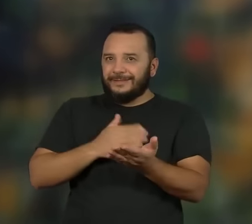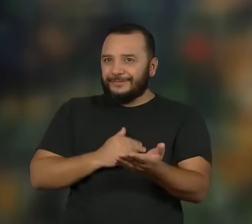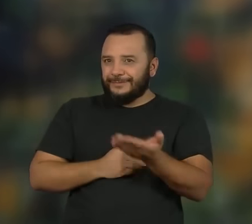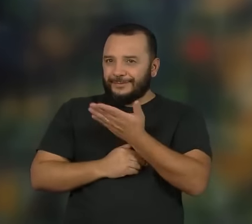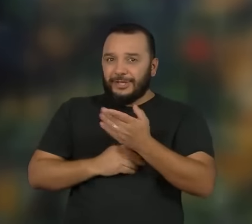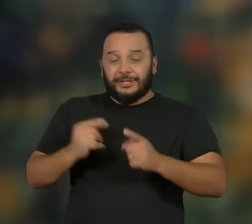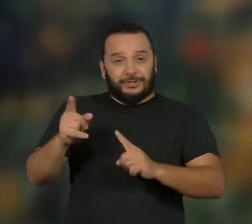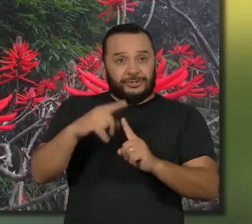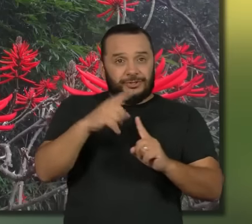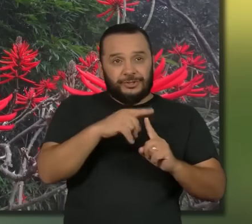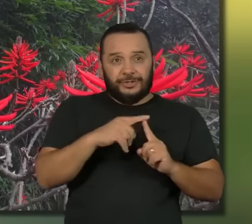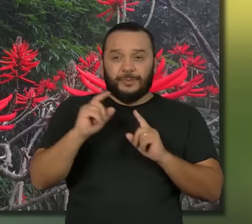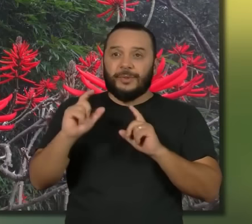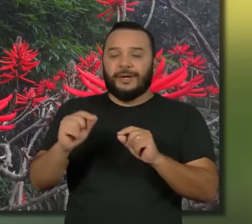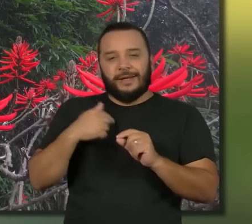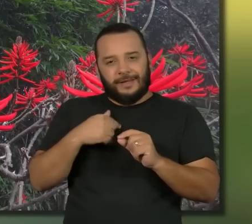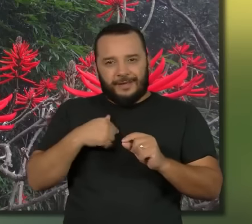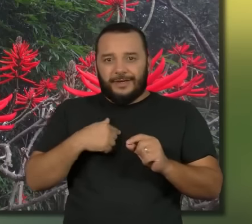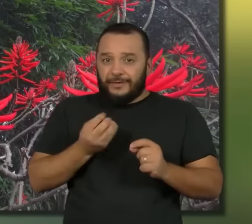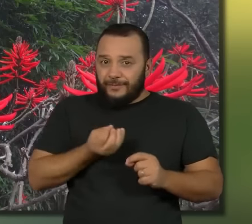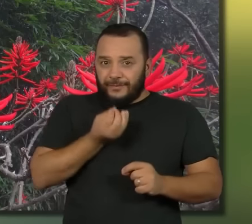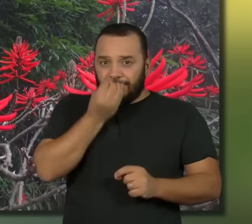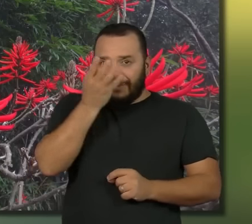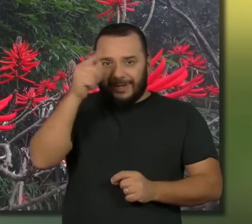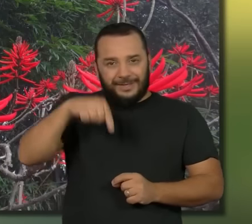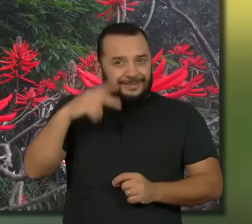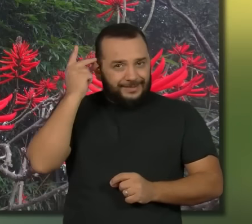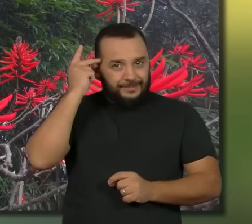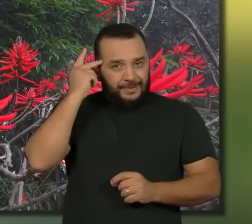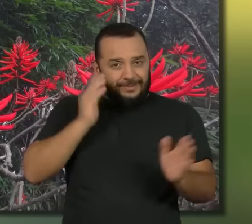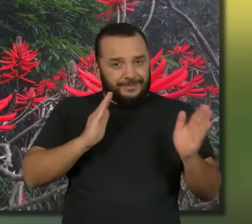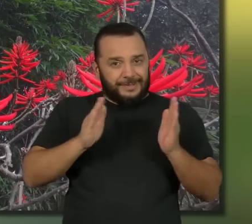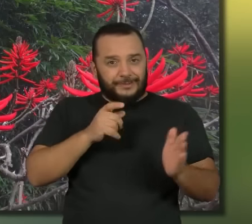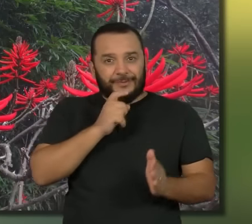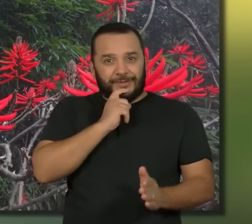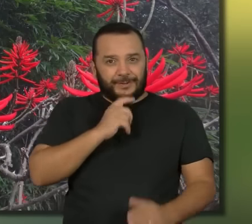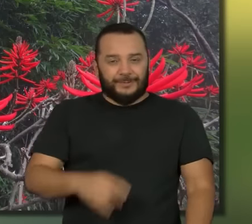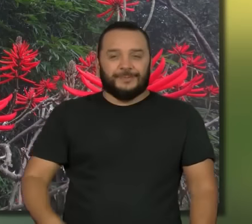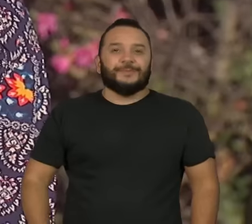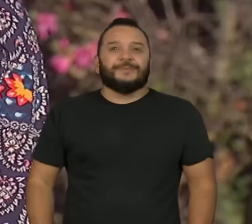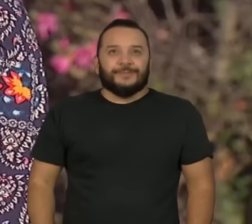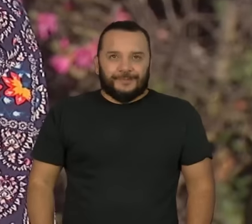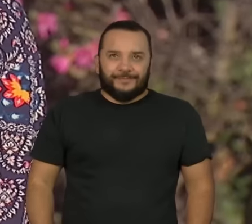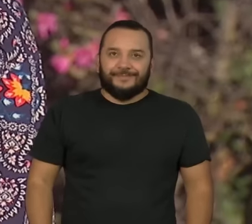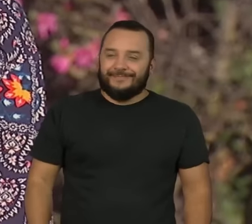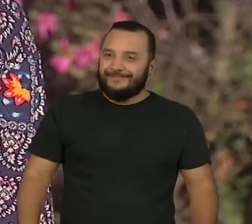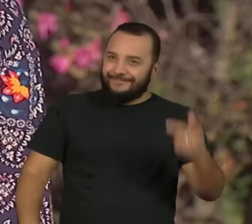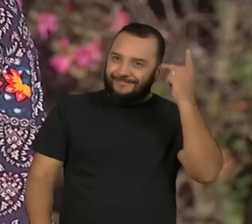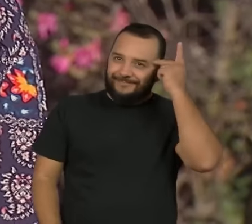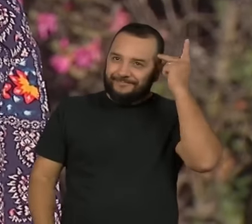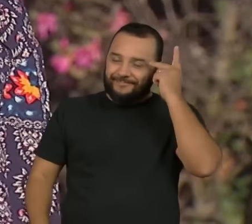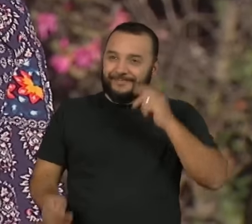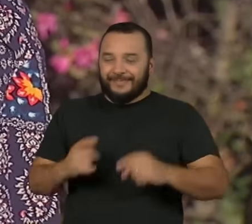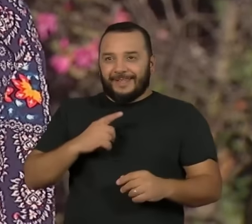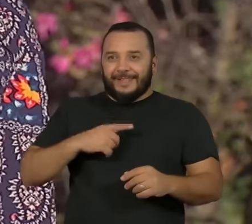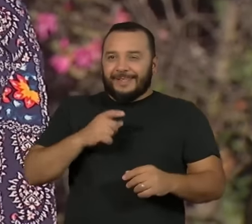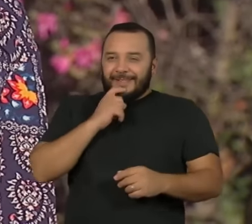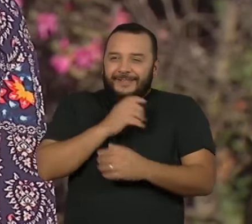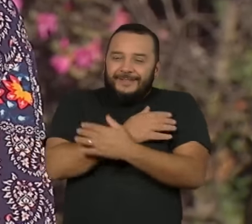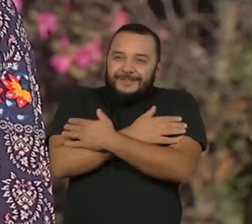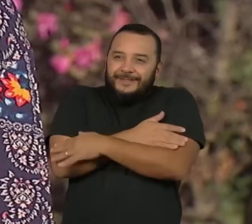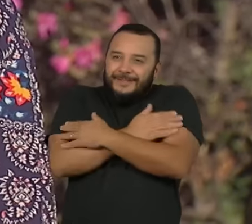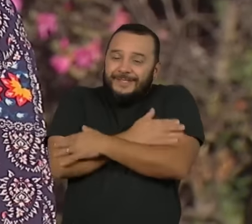espécies presentes na cidade de São Paulo, na estação mais fria do ano. São Paulo tem o inverno mais lindo do mundo,